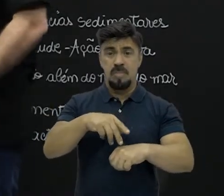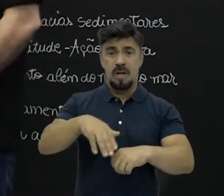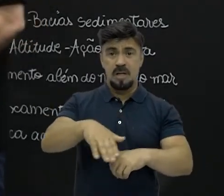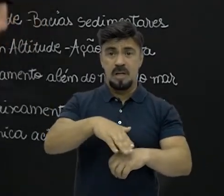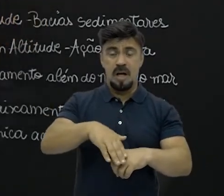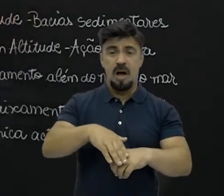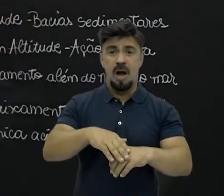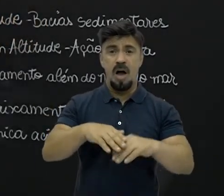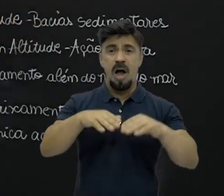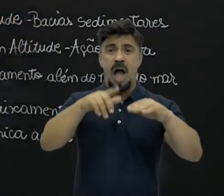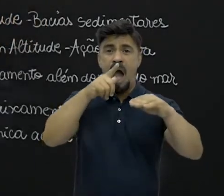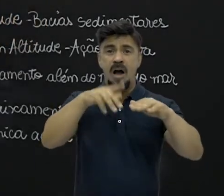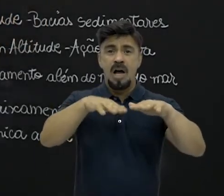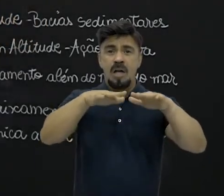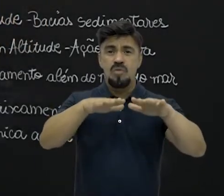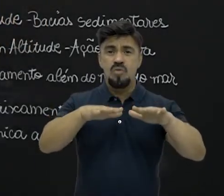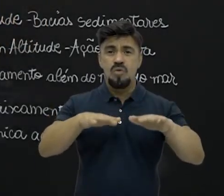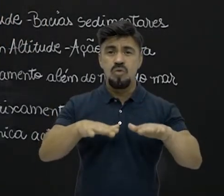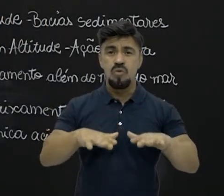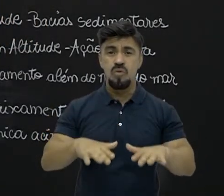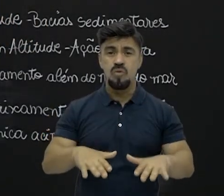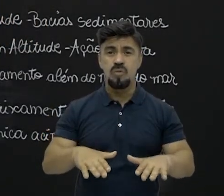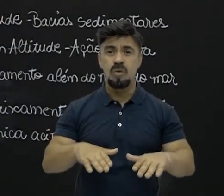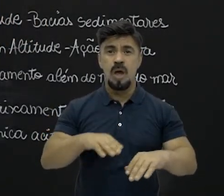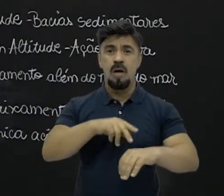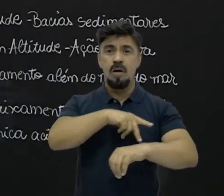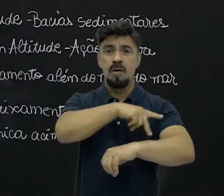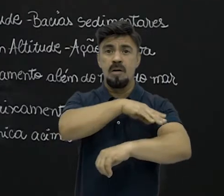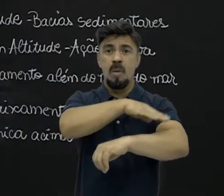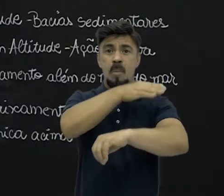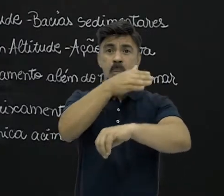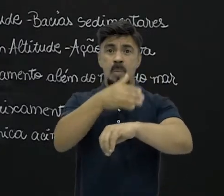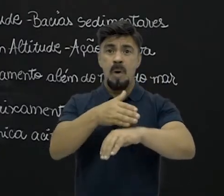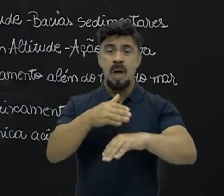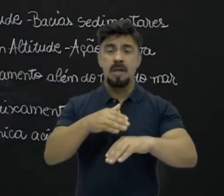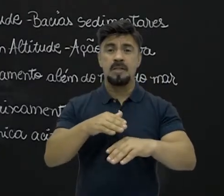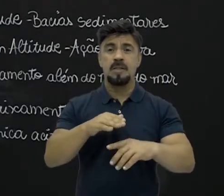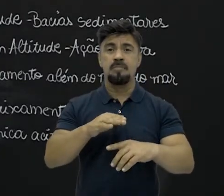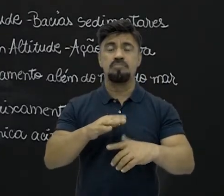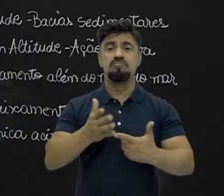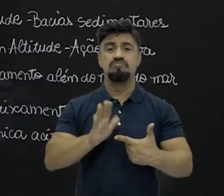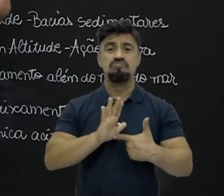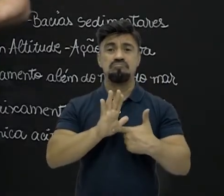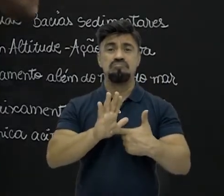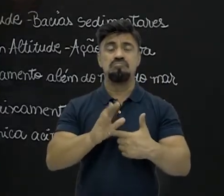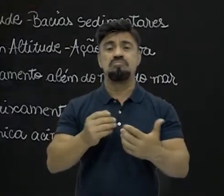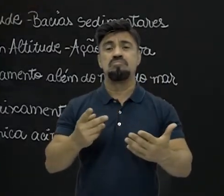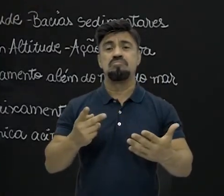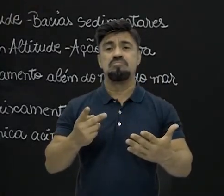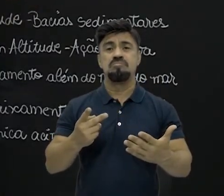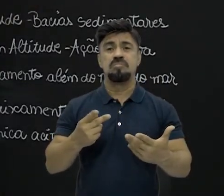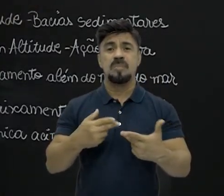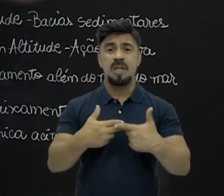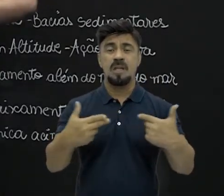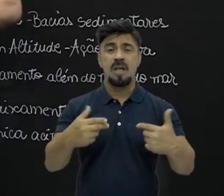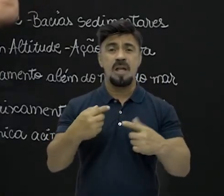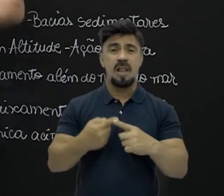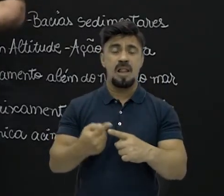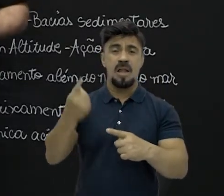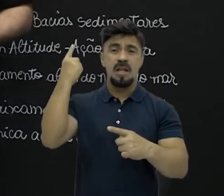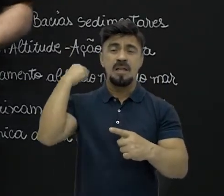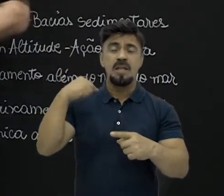então formou uma região de calcário, tudo isso acabou formando áreas de bacias sedimentares antigas.